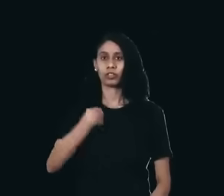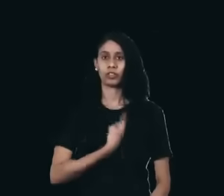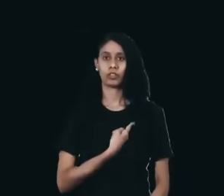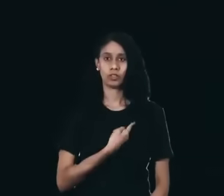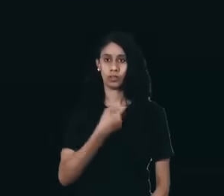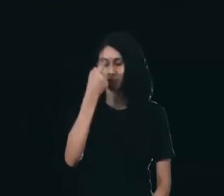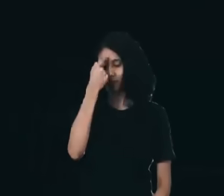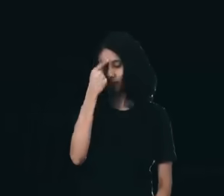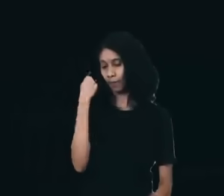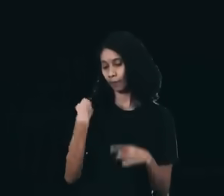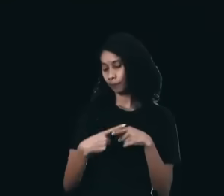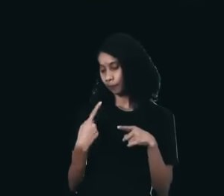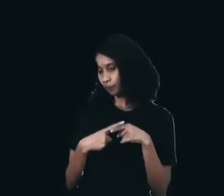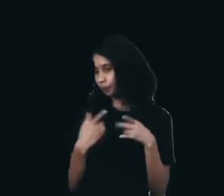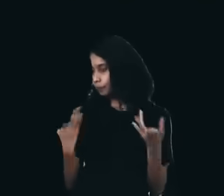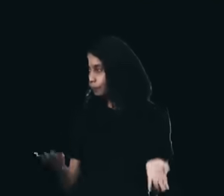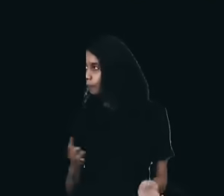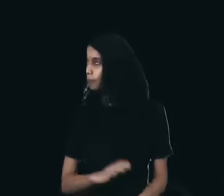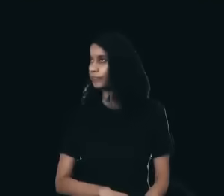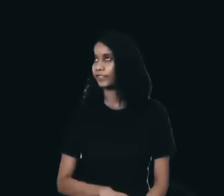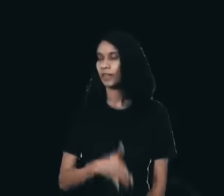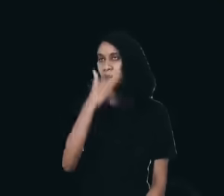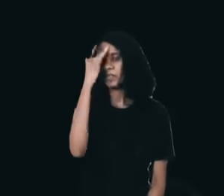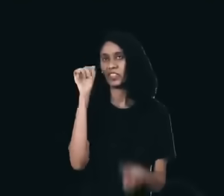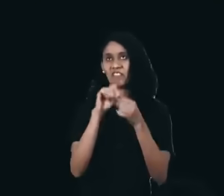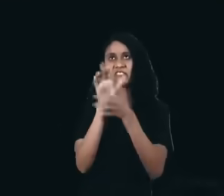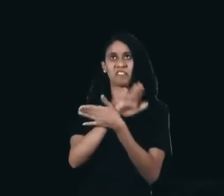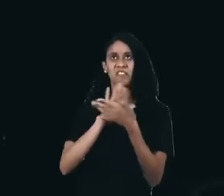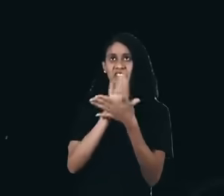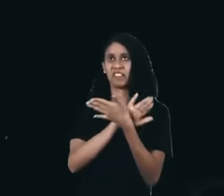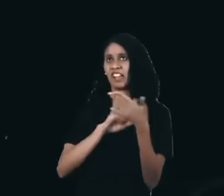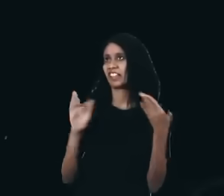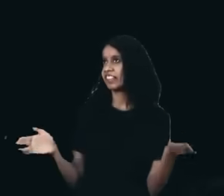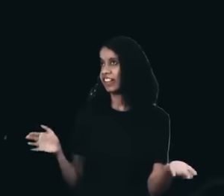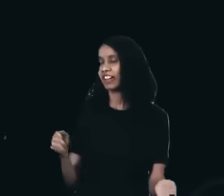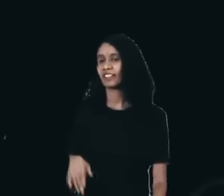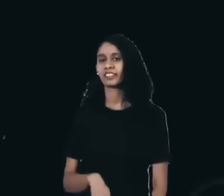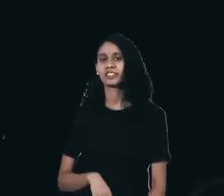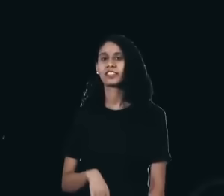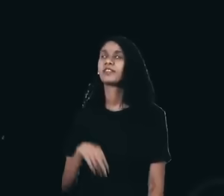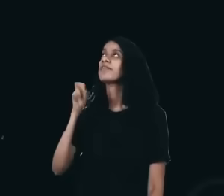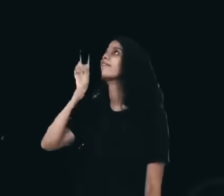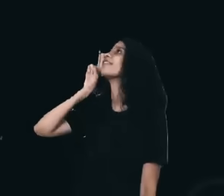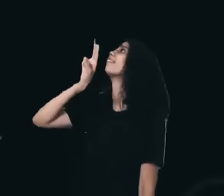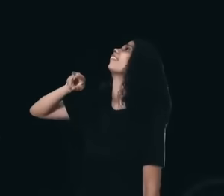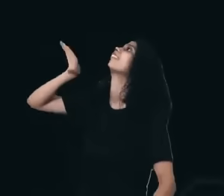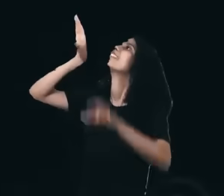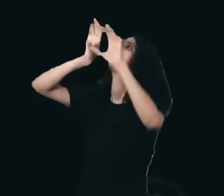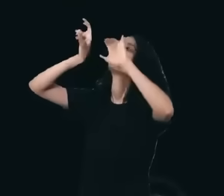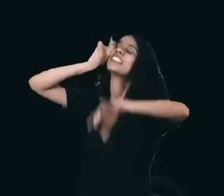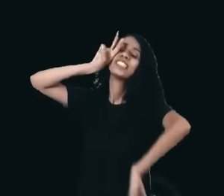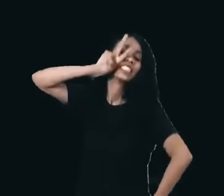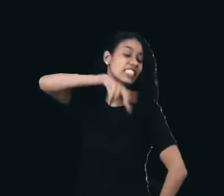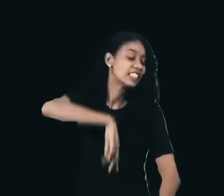pense você, ai, fulano não faz nada e a outra faz. Eu acho que Deus fica olhando no céu. Vamos ver. Vamos ver aqui, vamos